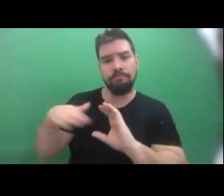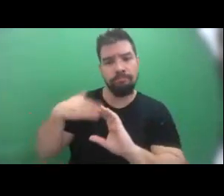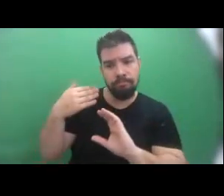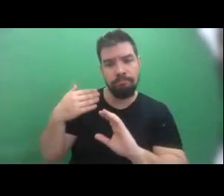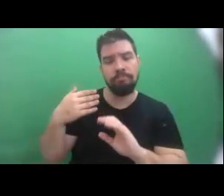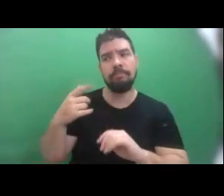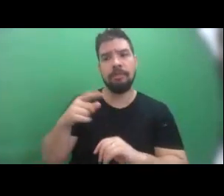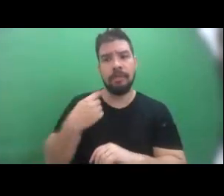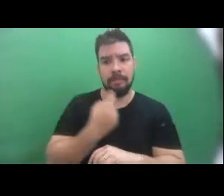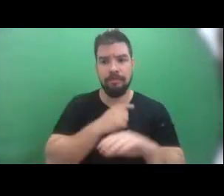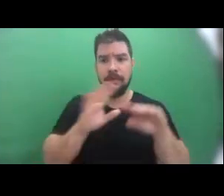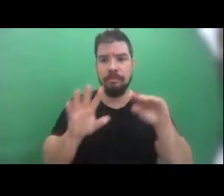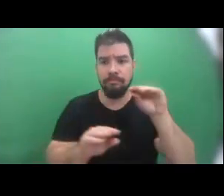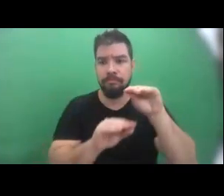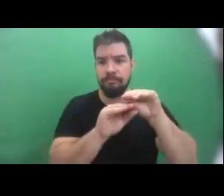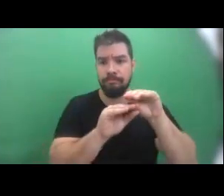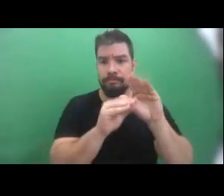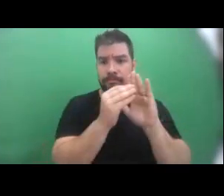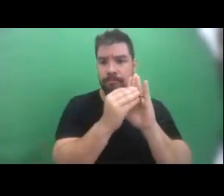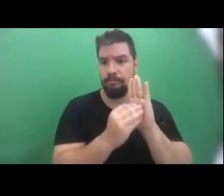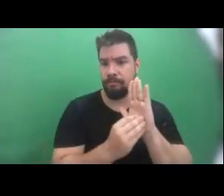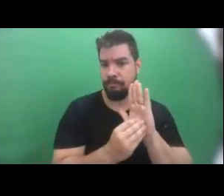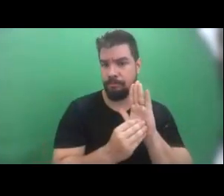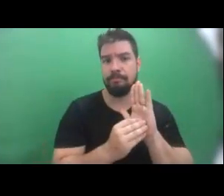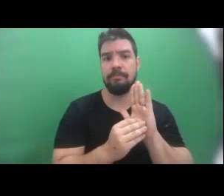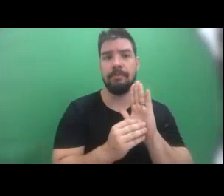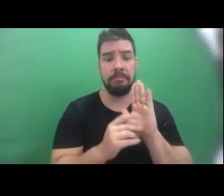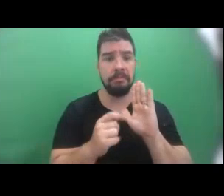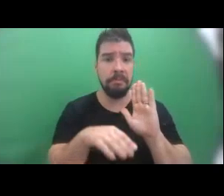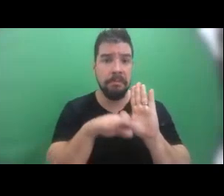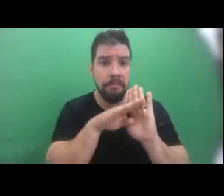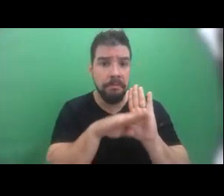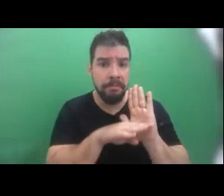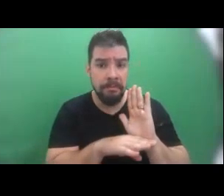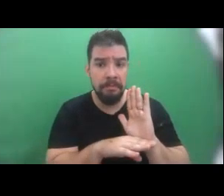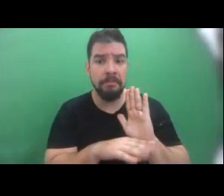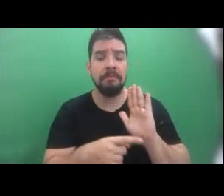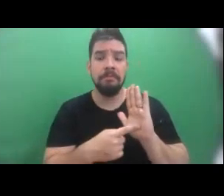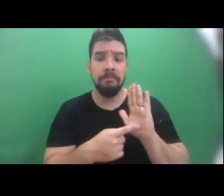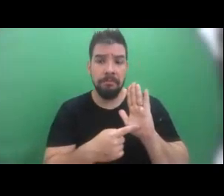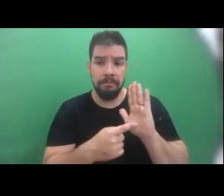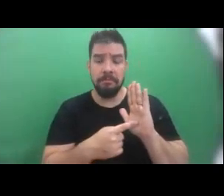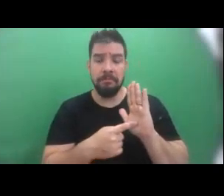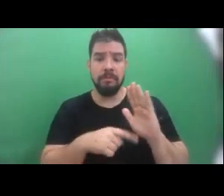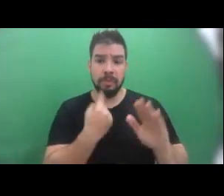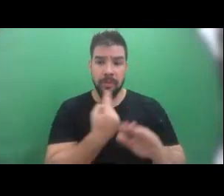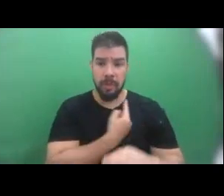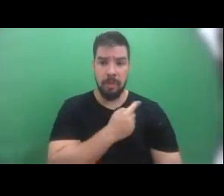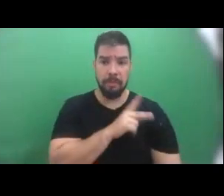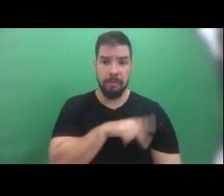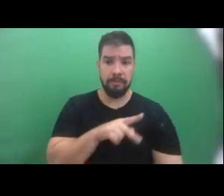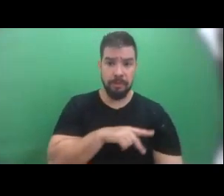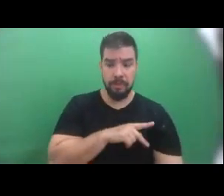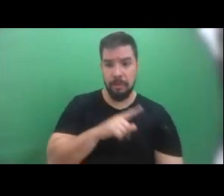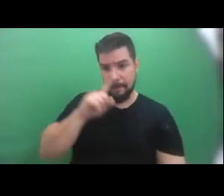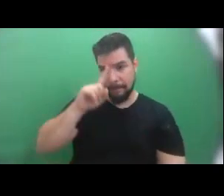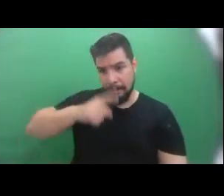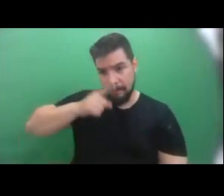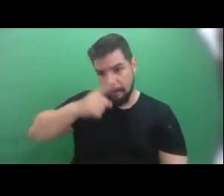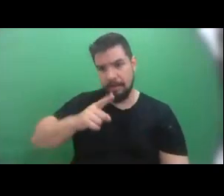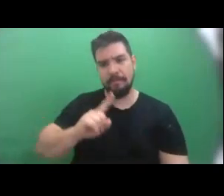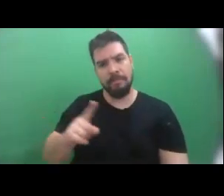na nossa programação, tá? Para ficar uma programação não só vinda de nós, professores, ou da